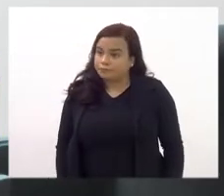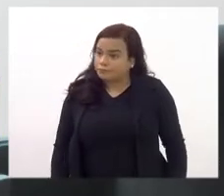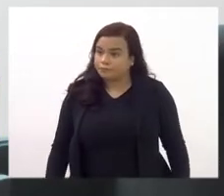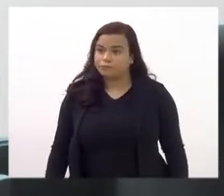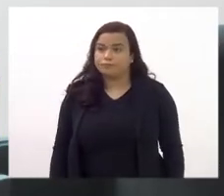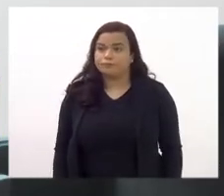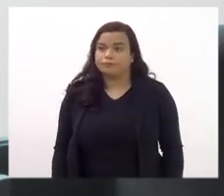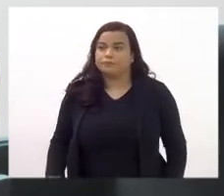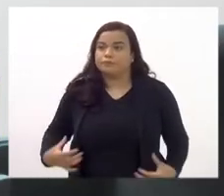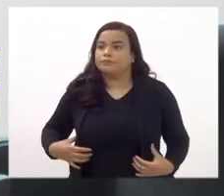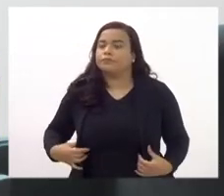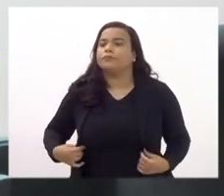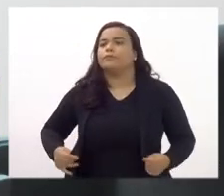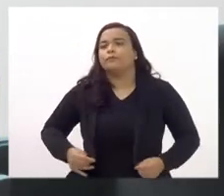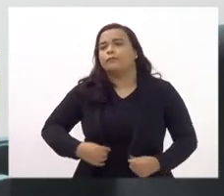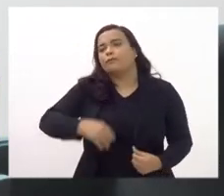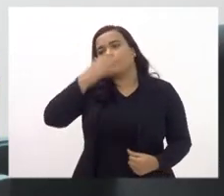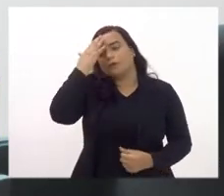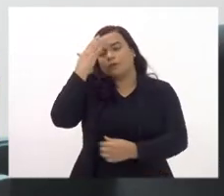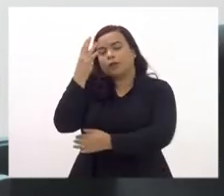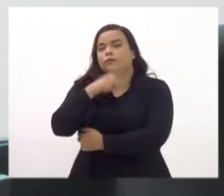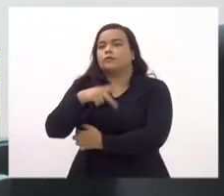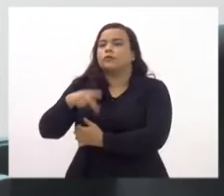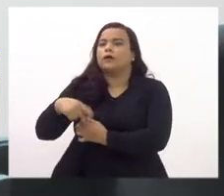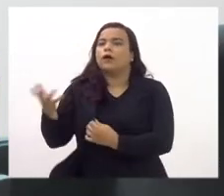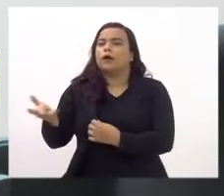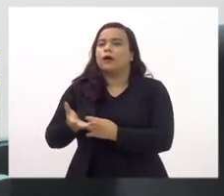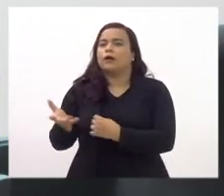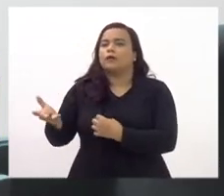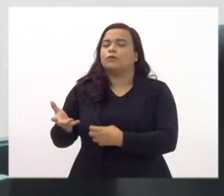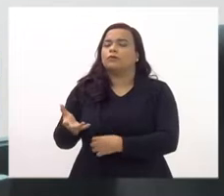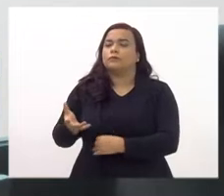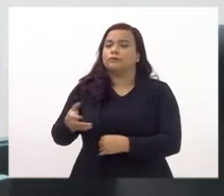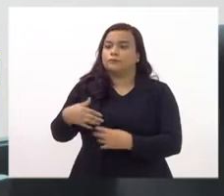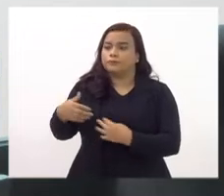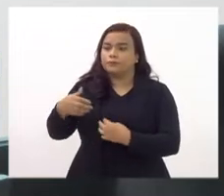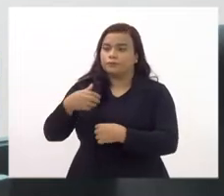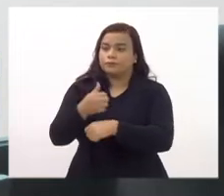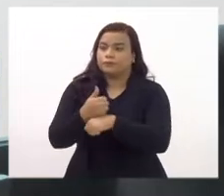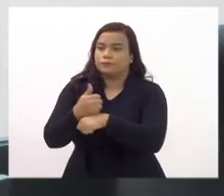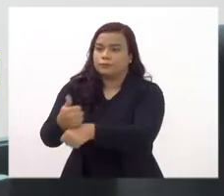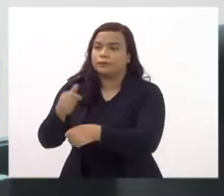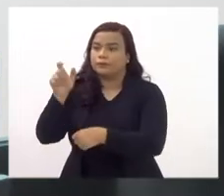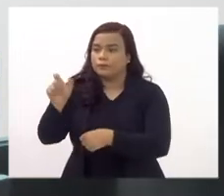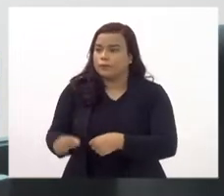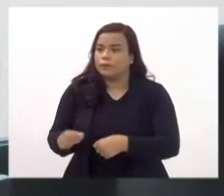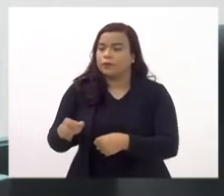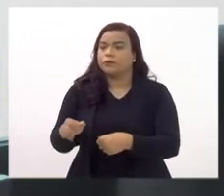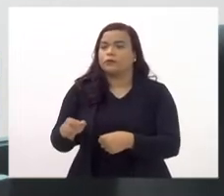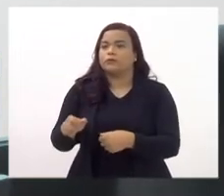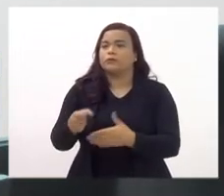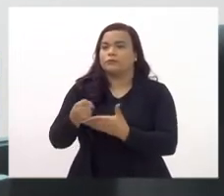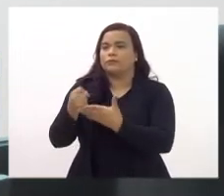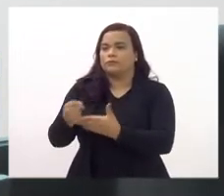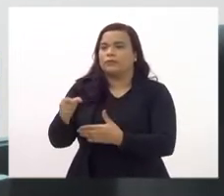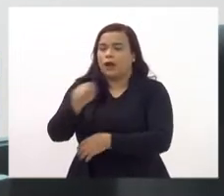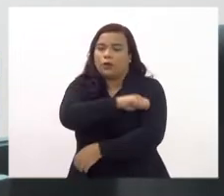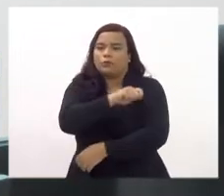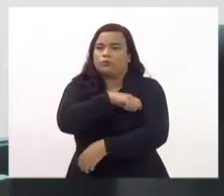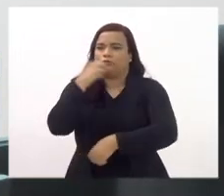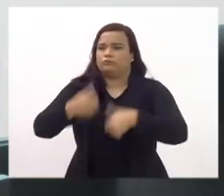muito obrigado, professora. Eu vou passar a palavra agora, então, para um estudante, começar a trazer aqui, temos muitos estudantes aqui